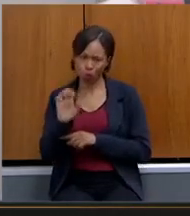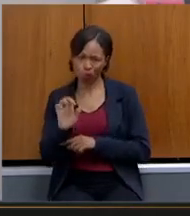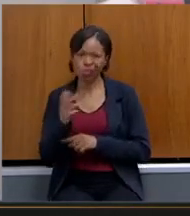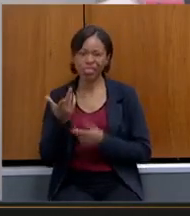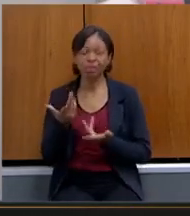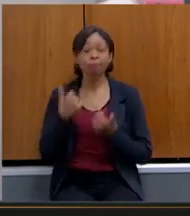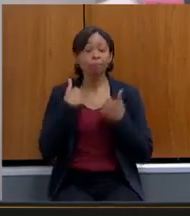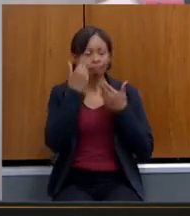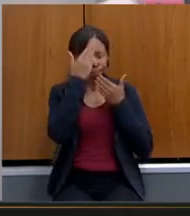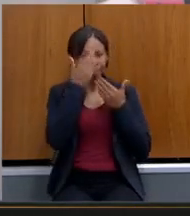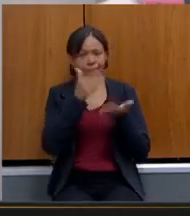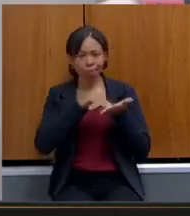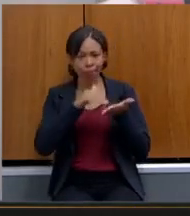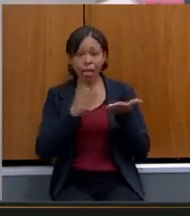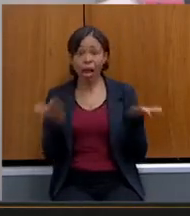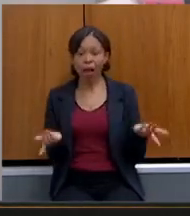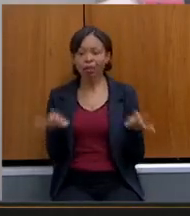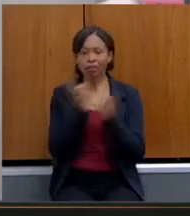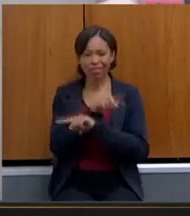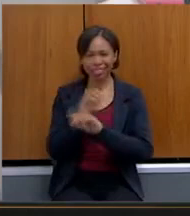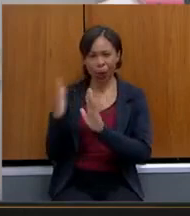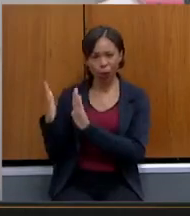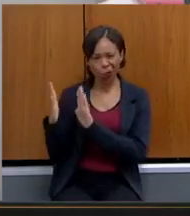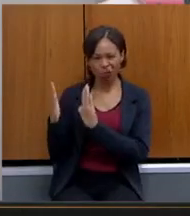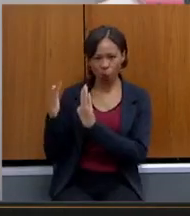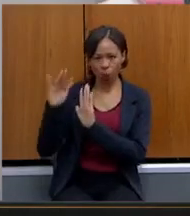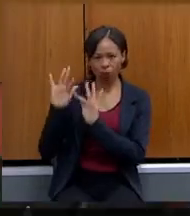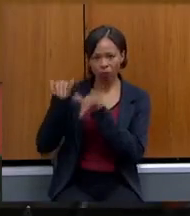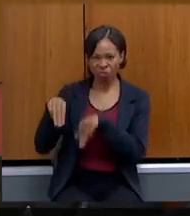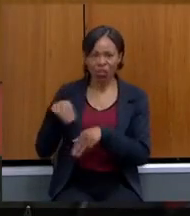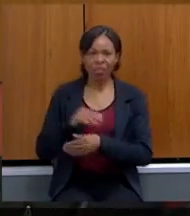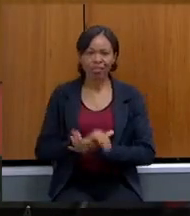secretária agradeço agora nós vamos mudar de fase